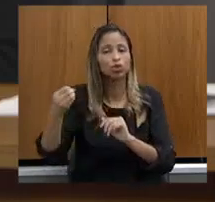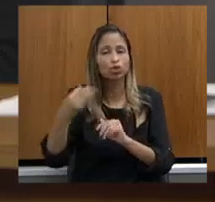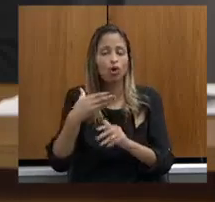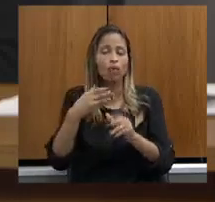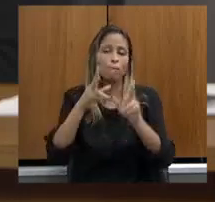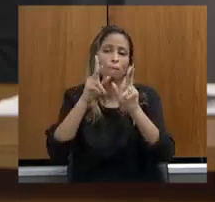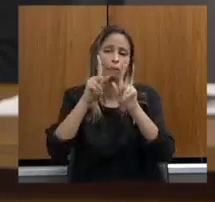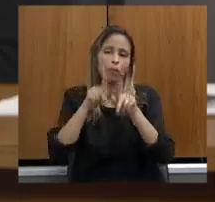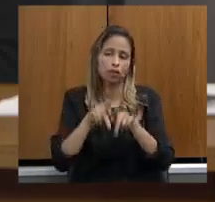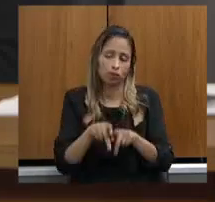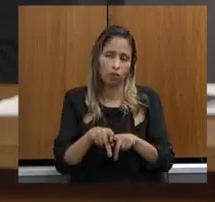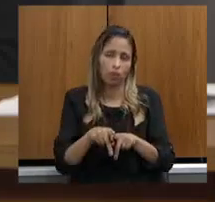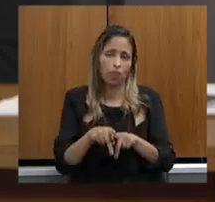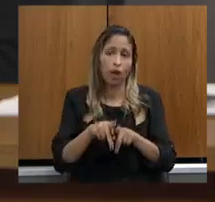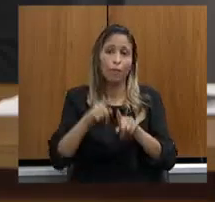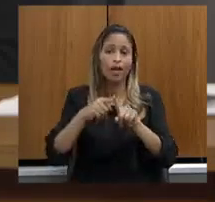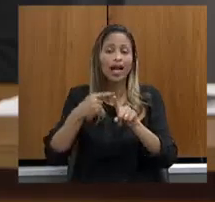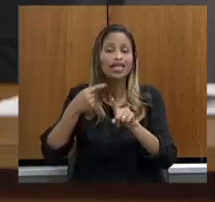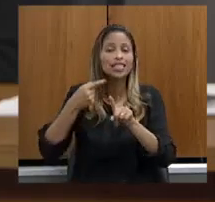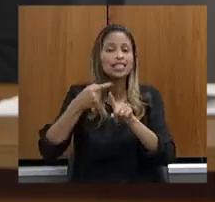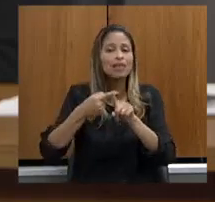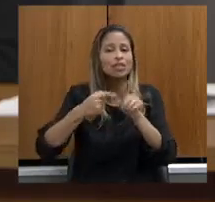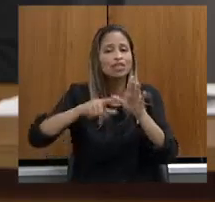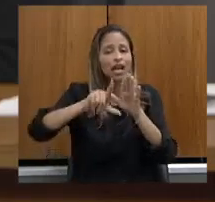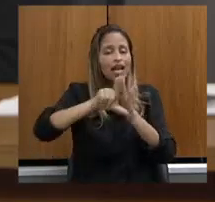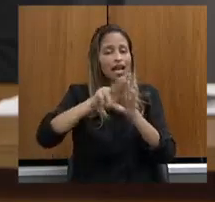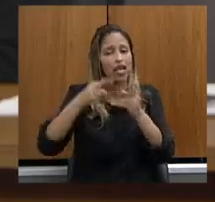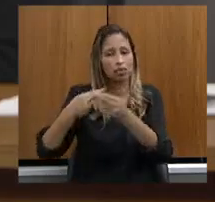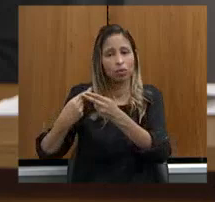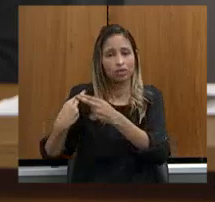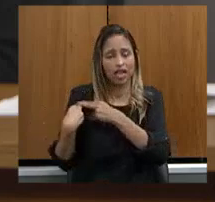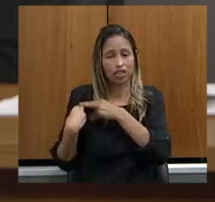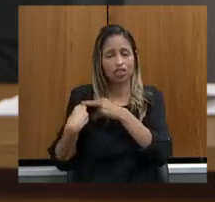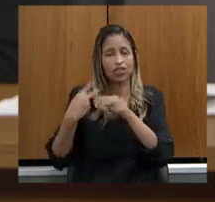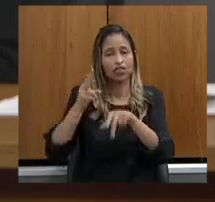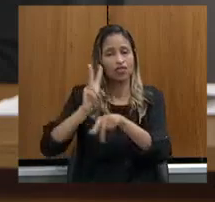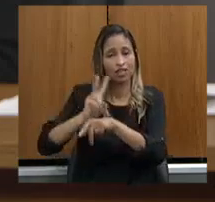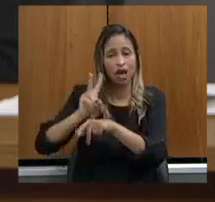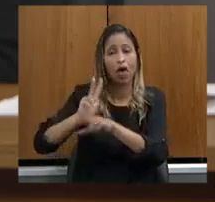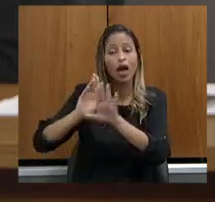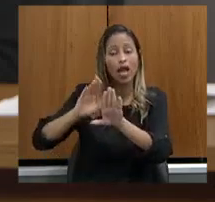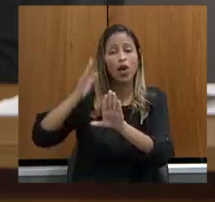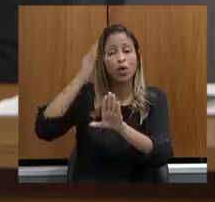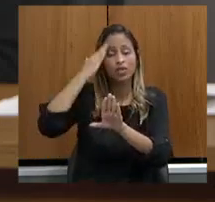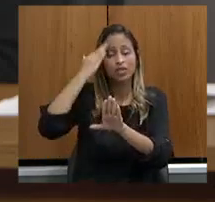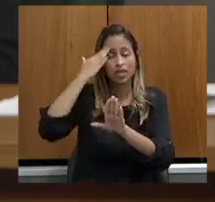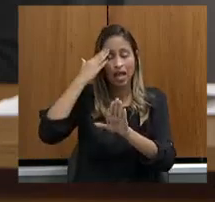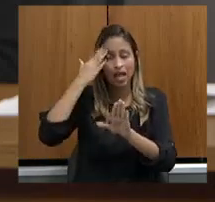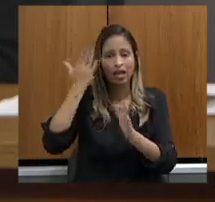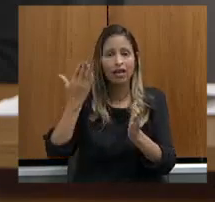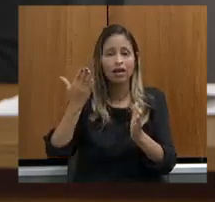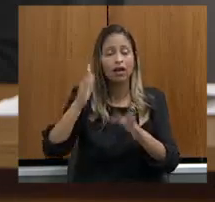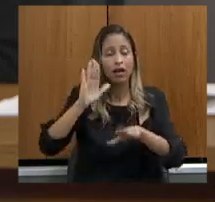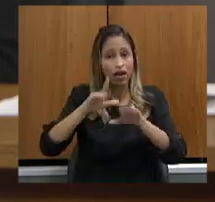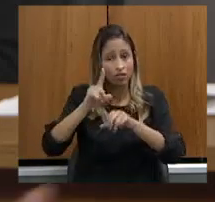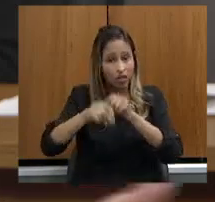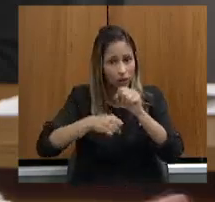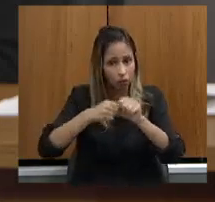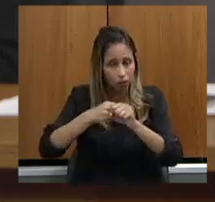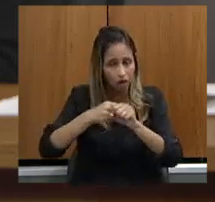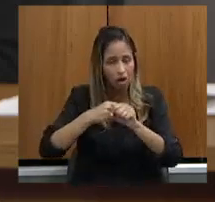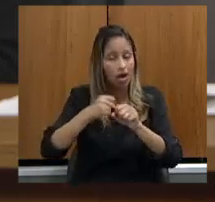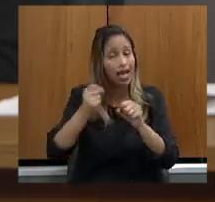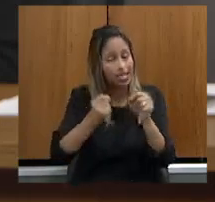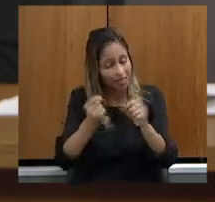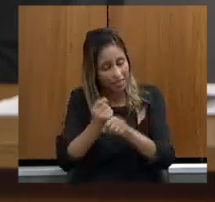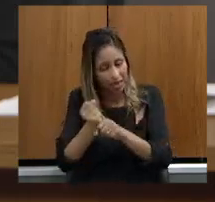pessoal por estarmos acima dos limites da lei de responsabilidade fiscal mas eu reconheço aqui que é o final do ano teremos aproximadamente É claro se